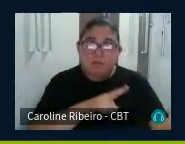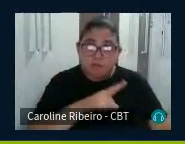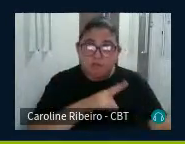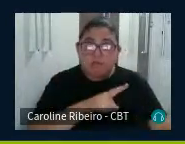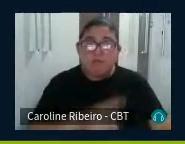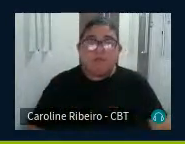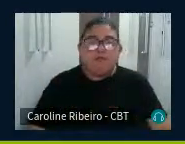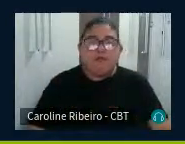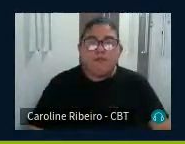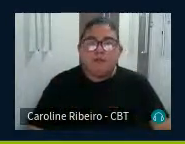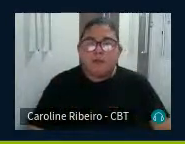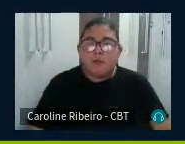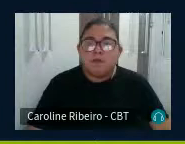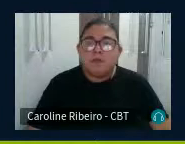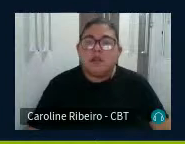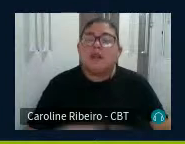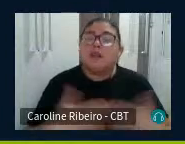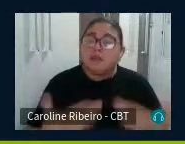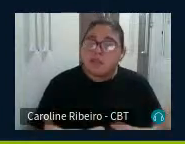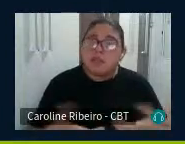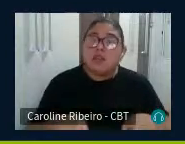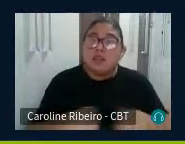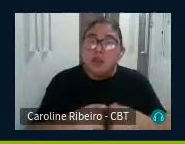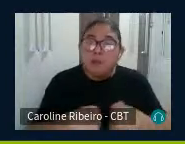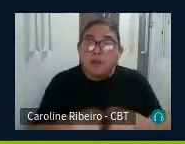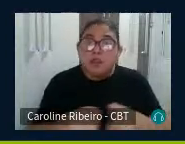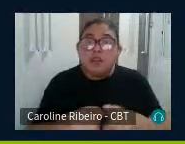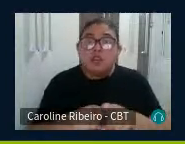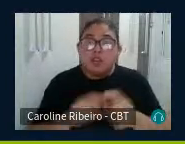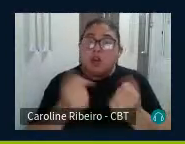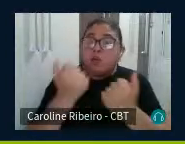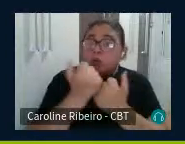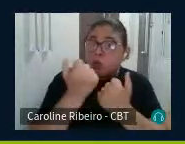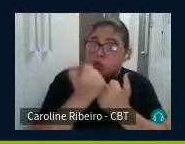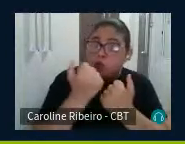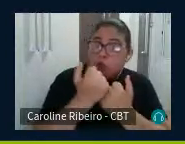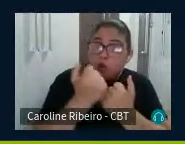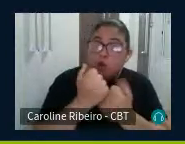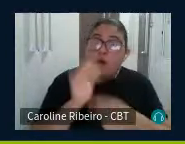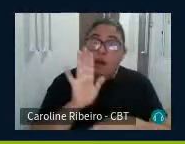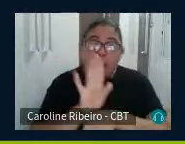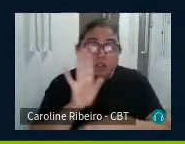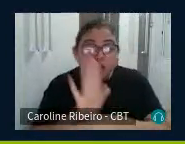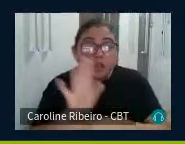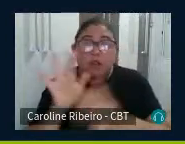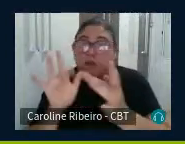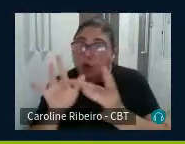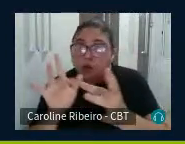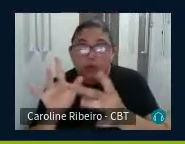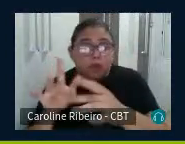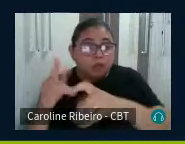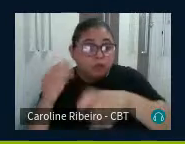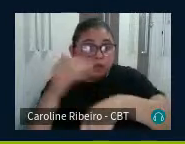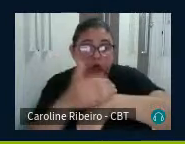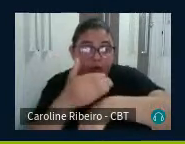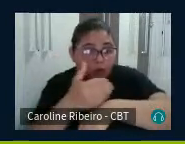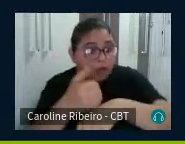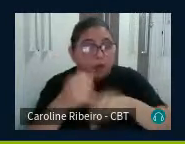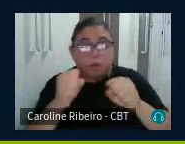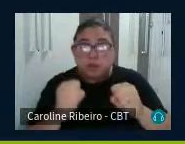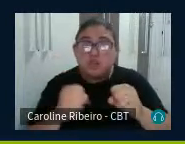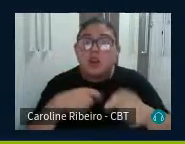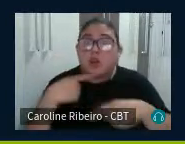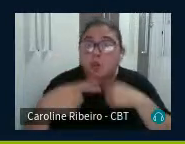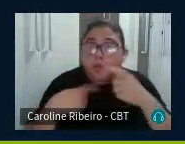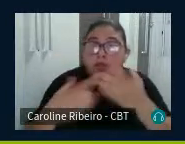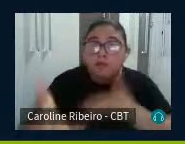E tinha muitos tutores que eram bem presentes, contavam e podíamos contar com ele a todo tempo. Já com vocês têm